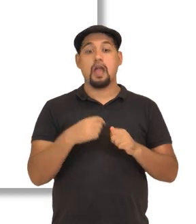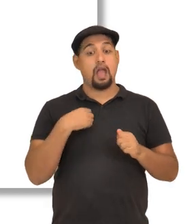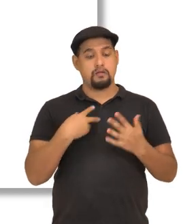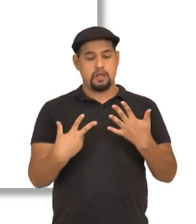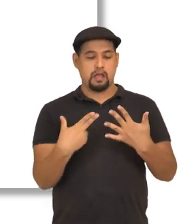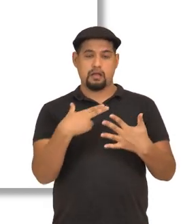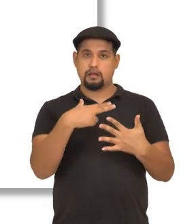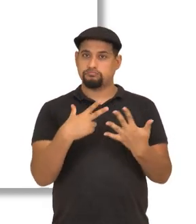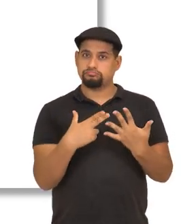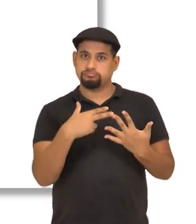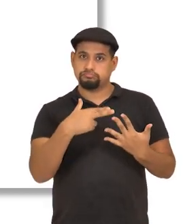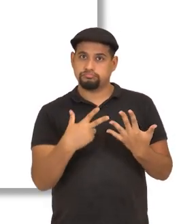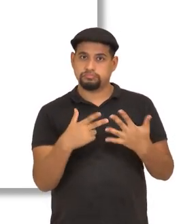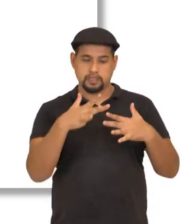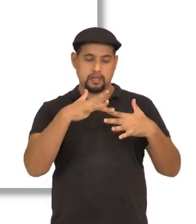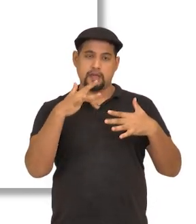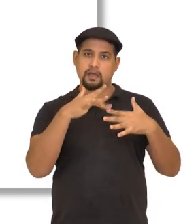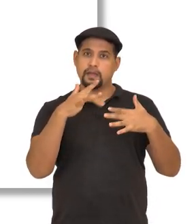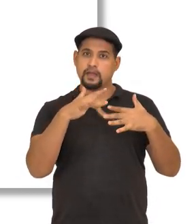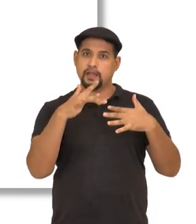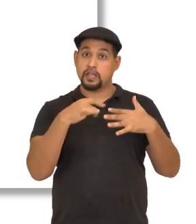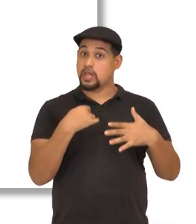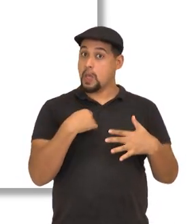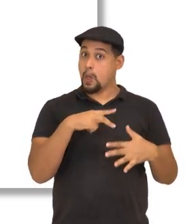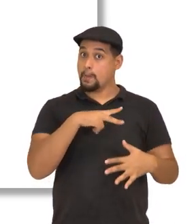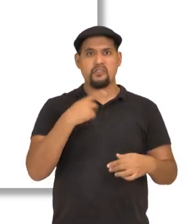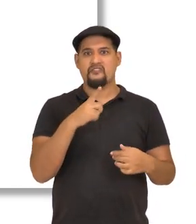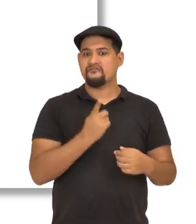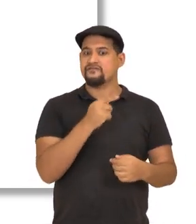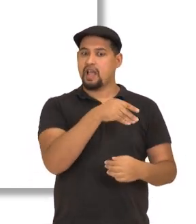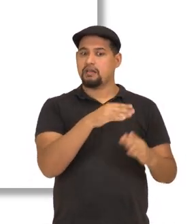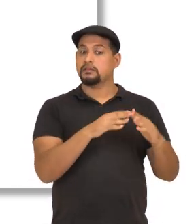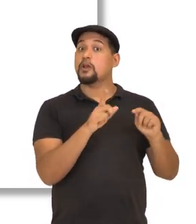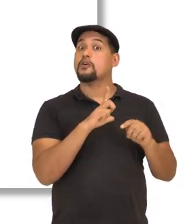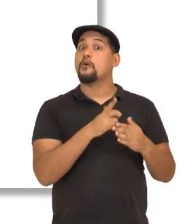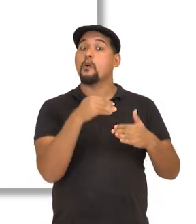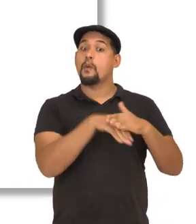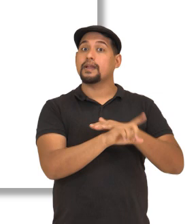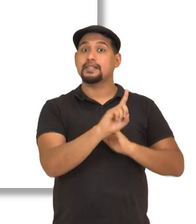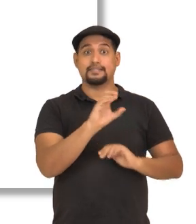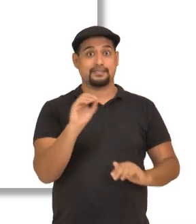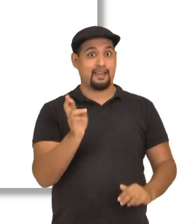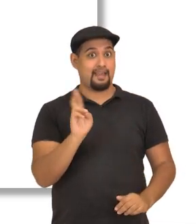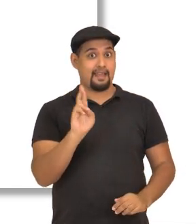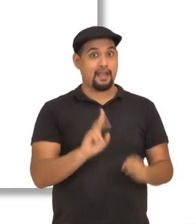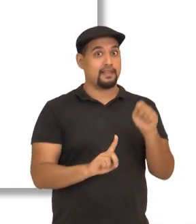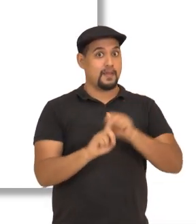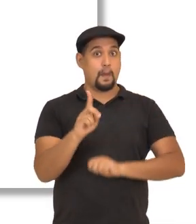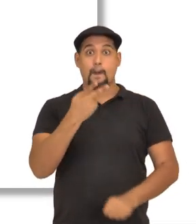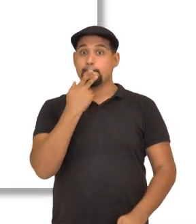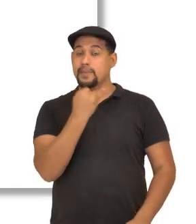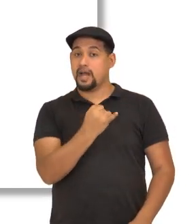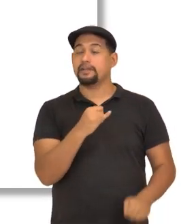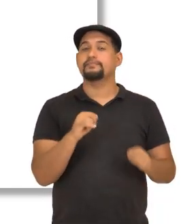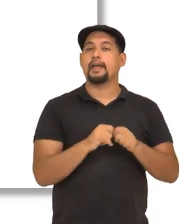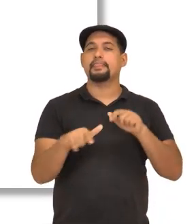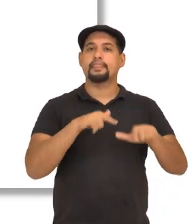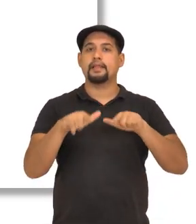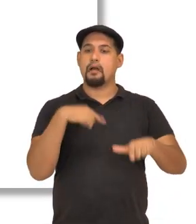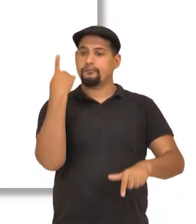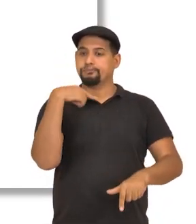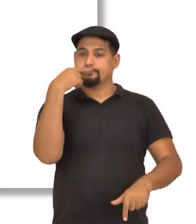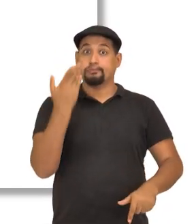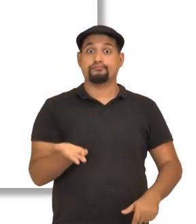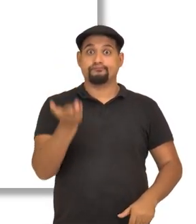ao invés de ir toda semana ao salão, conseguindo economizar R$ 100 por mês. O pai irá fazer hora extra